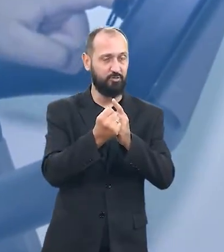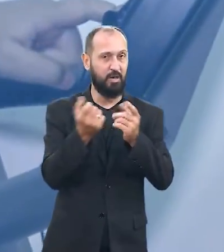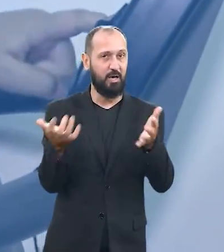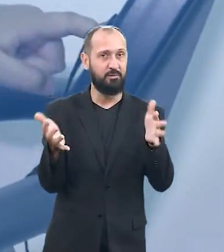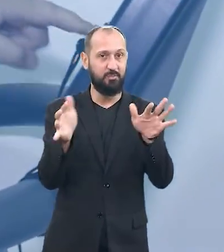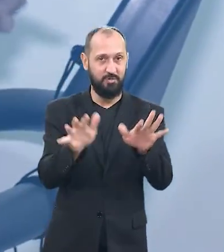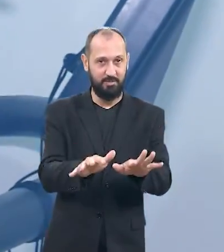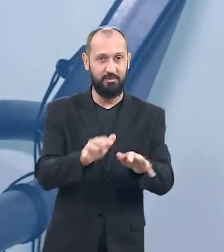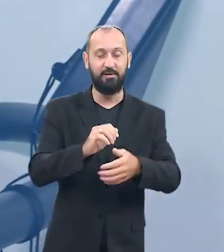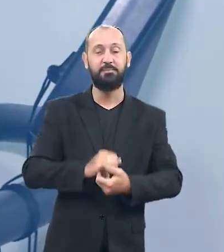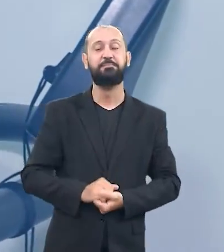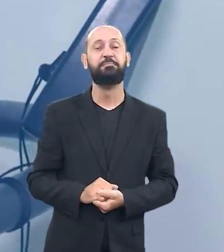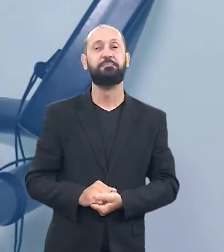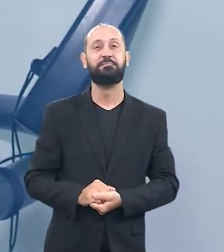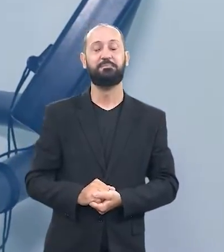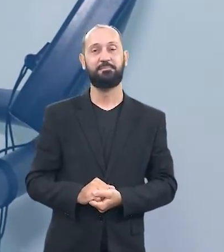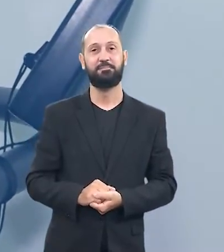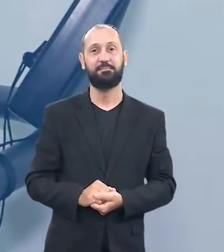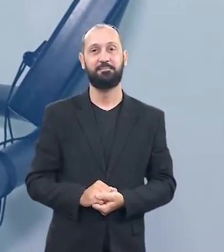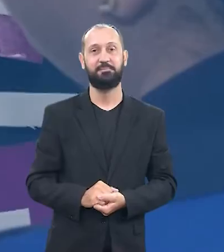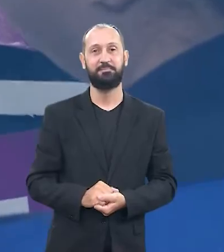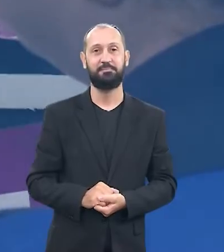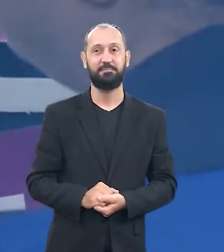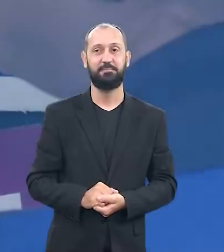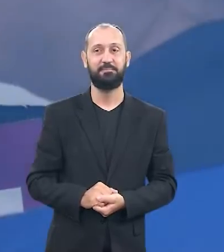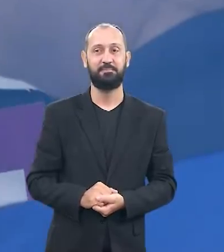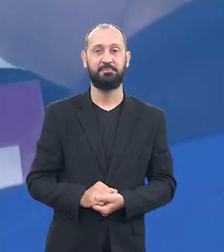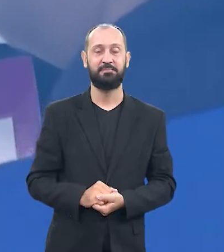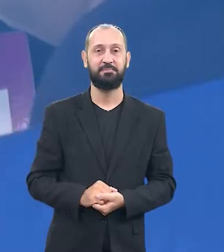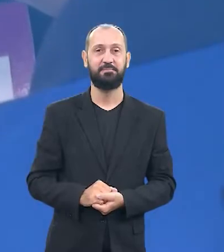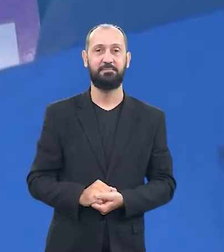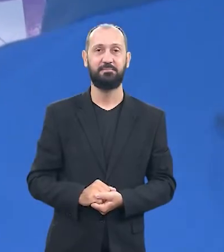sociedade mais inclusiva.